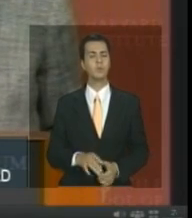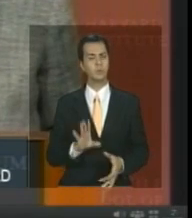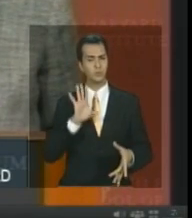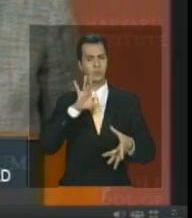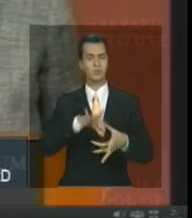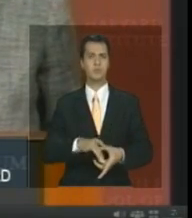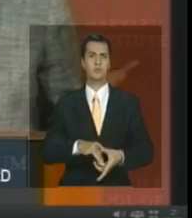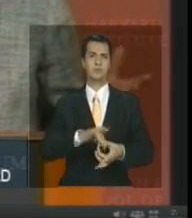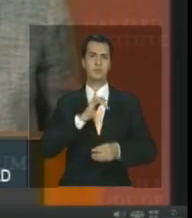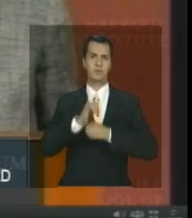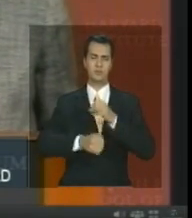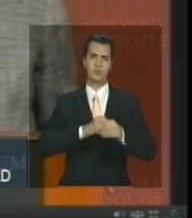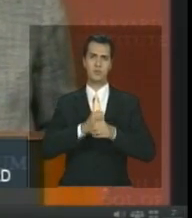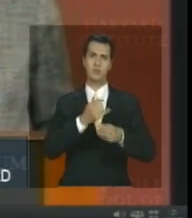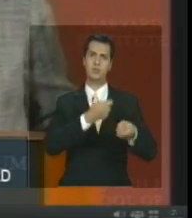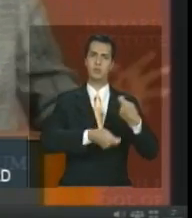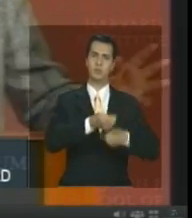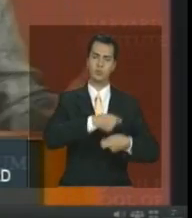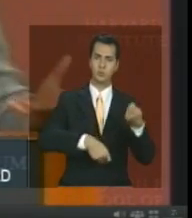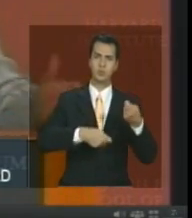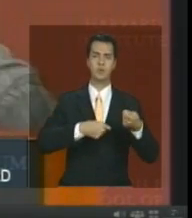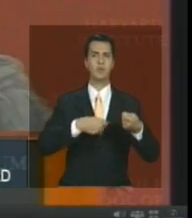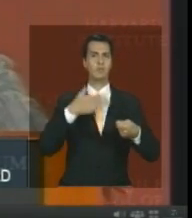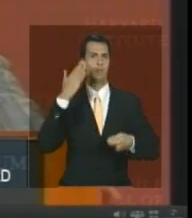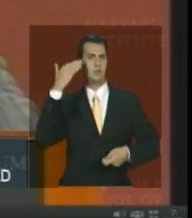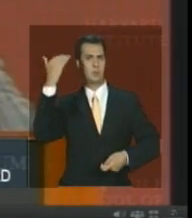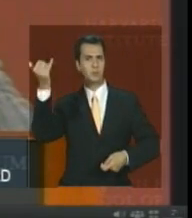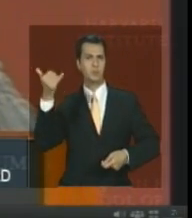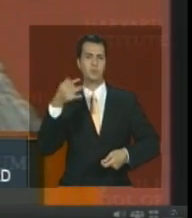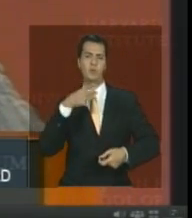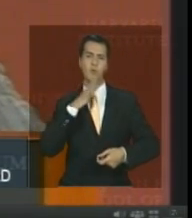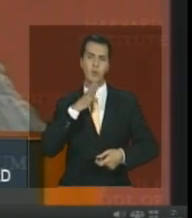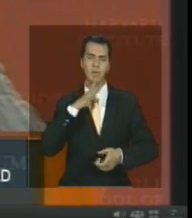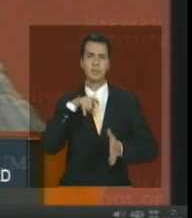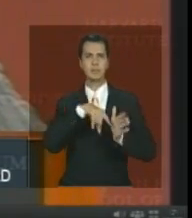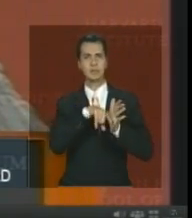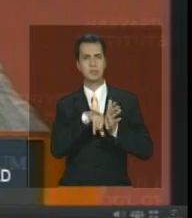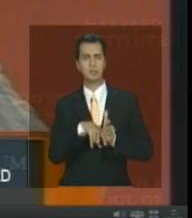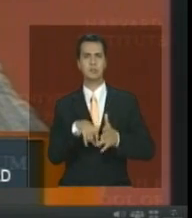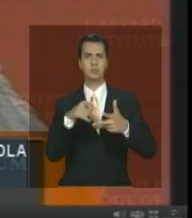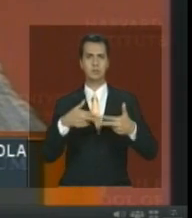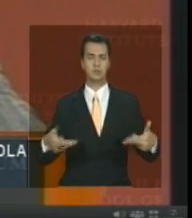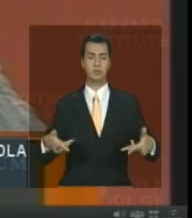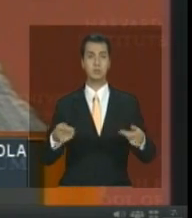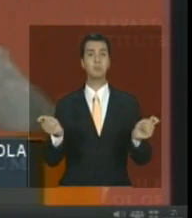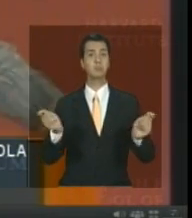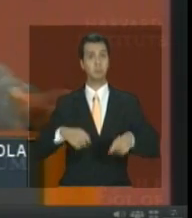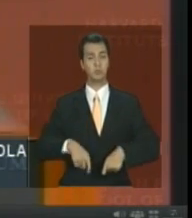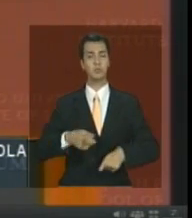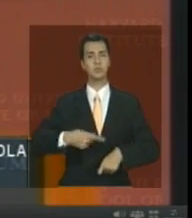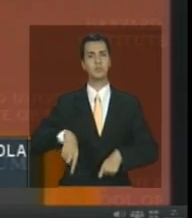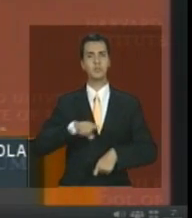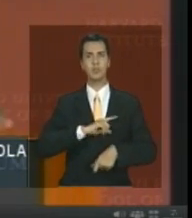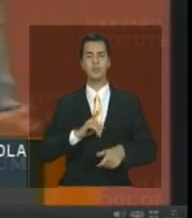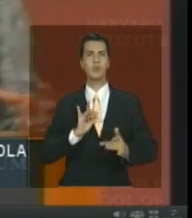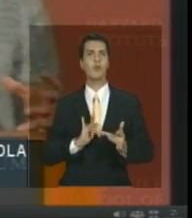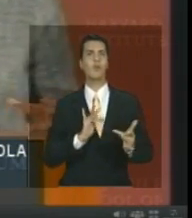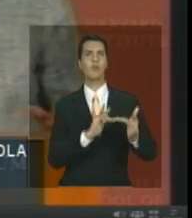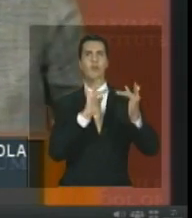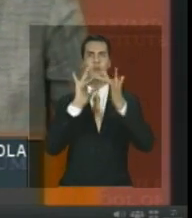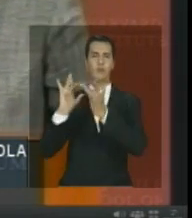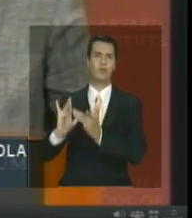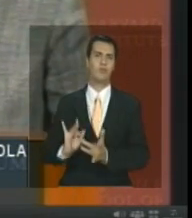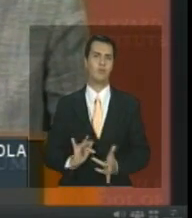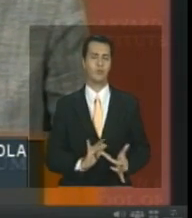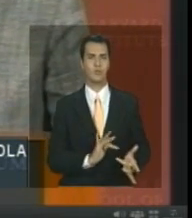é essa economia do conhecimento que emerge com a possibilidade da gente encurtar distâncias